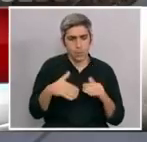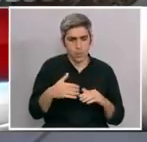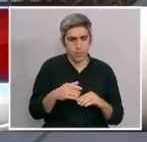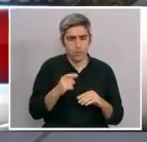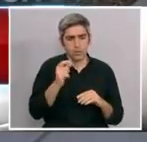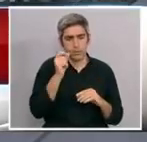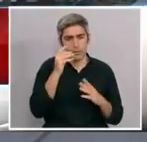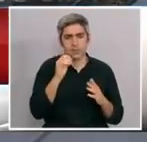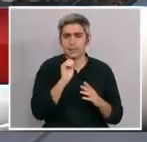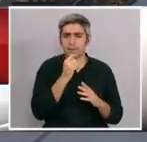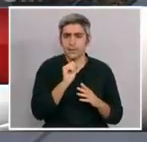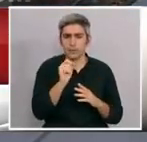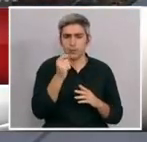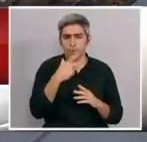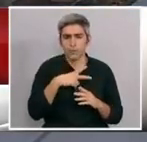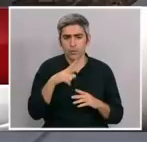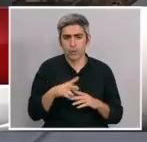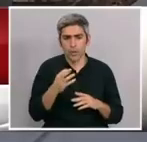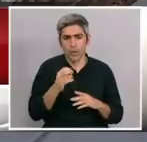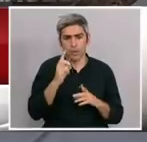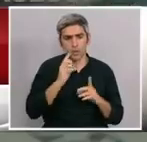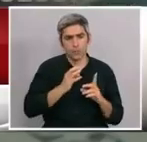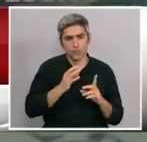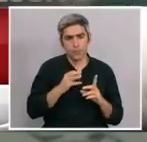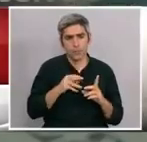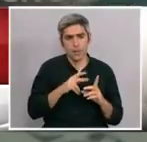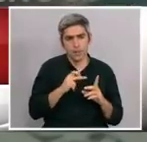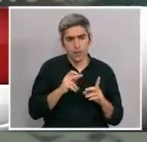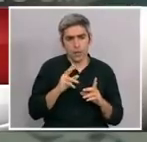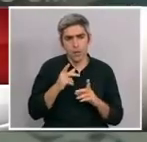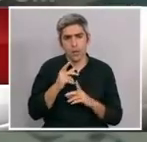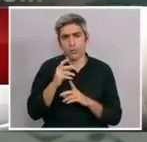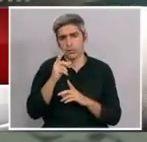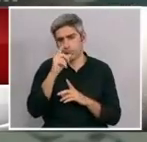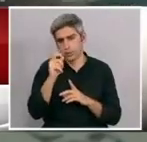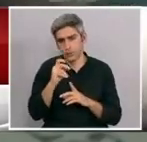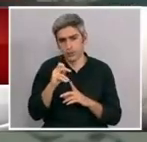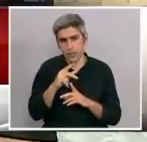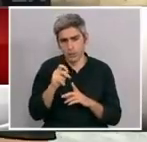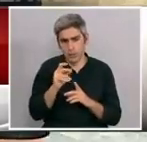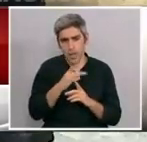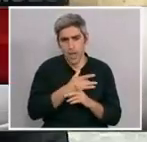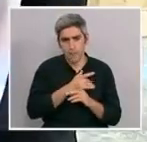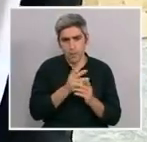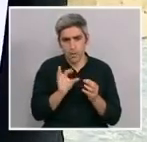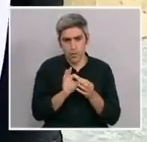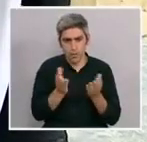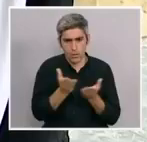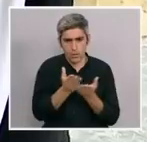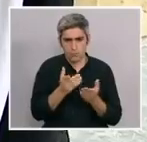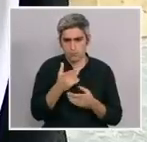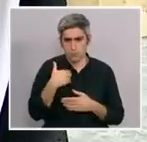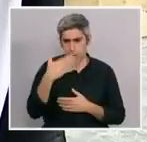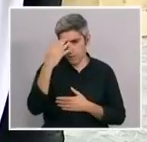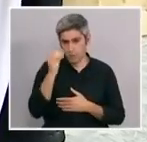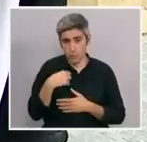grande segredo da história de Portugal é se a Dona Maria e Salazar tiveram uma relação amorosa. A Rosália acha que não. Eu acho que não. Nunca